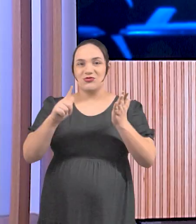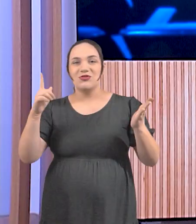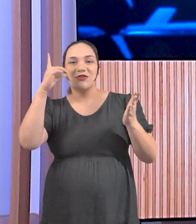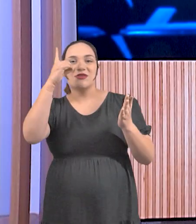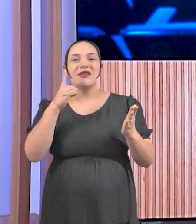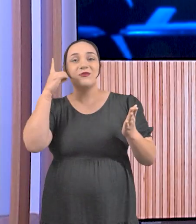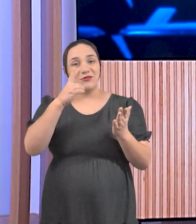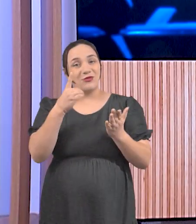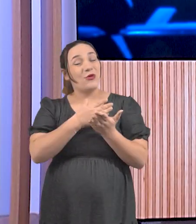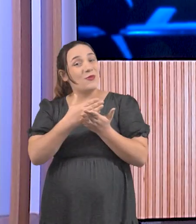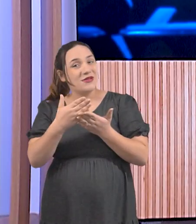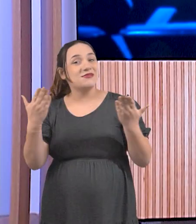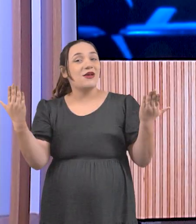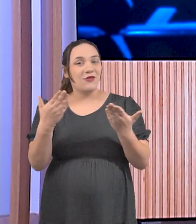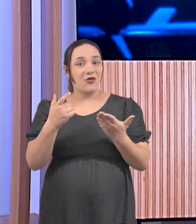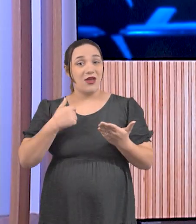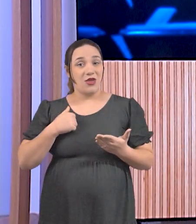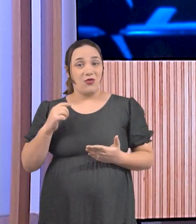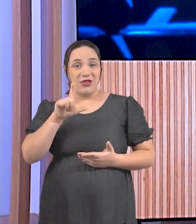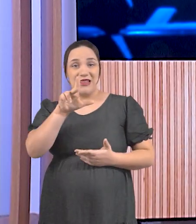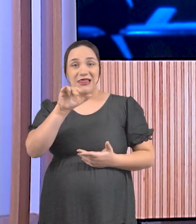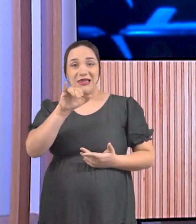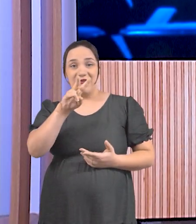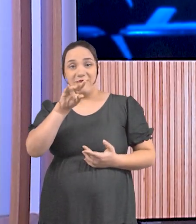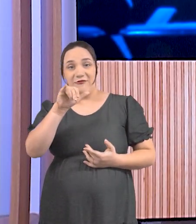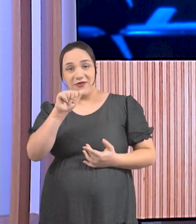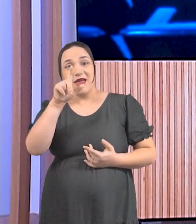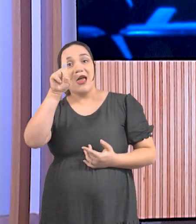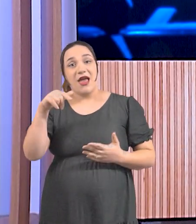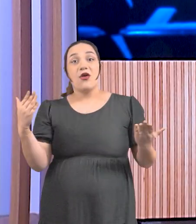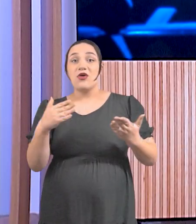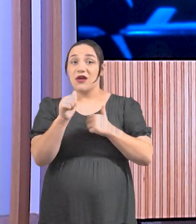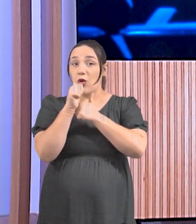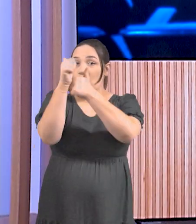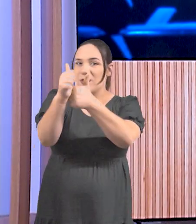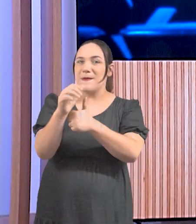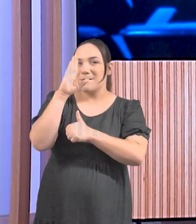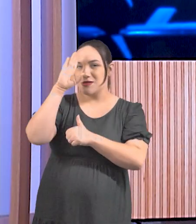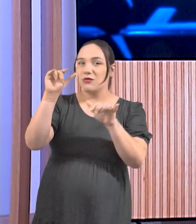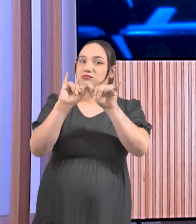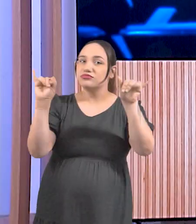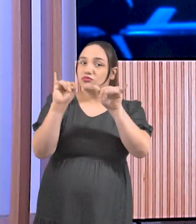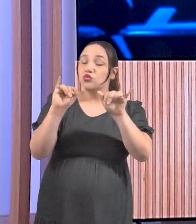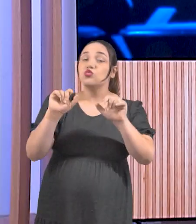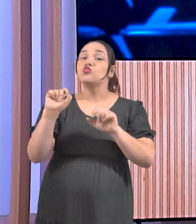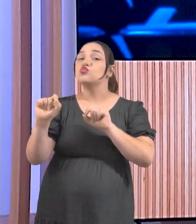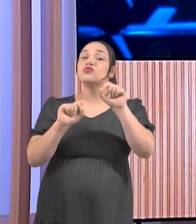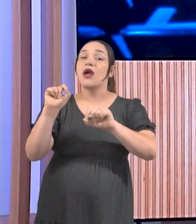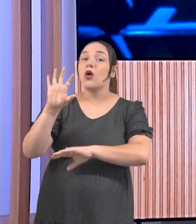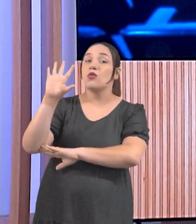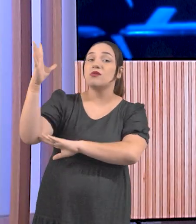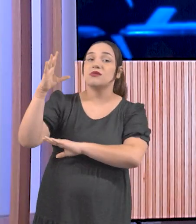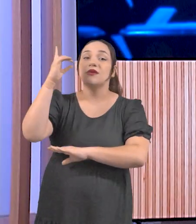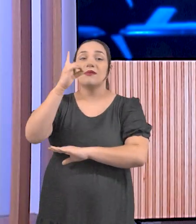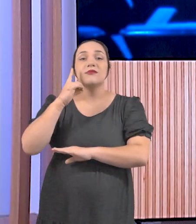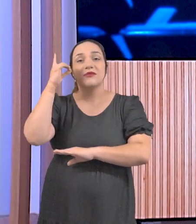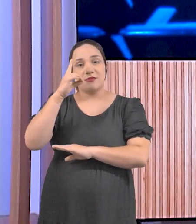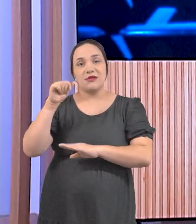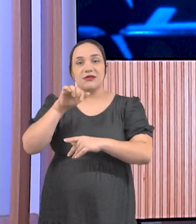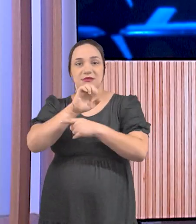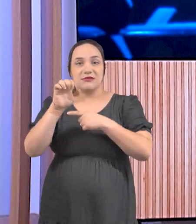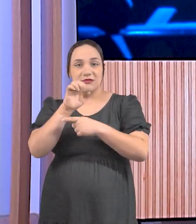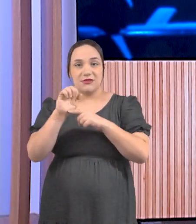Olá, o Jornal Parlamentar está no ar. Eu sou Lívia Machado e a partir de agora você confere os destaques de tudo que foi debatido pelos